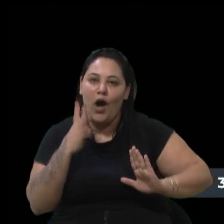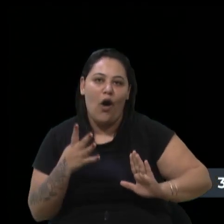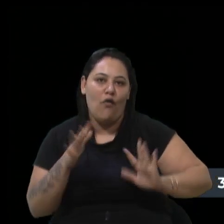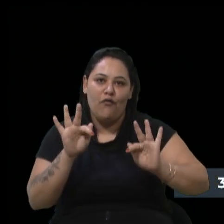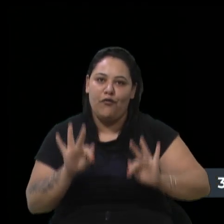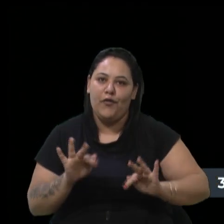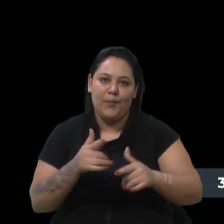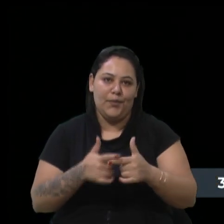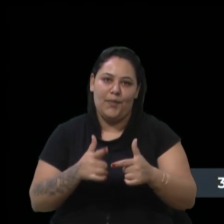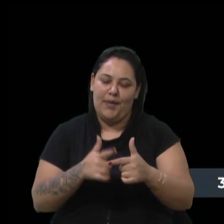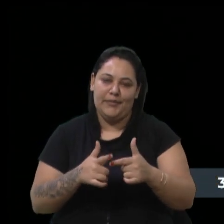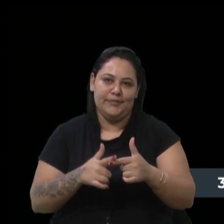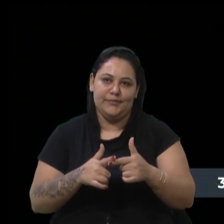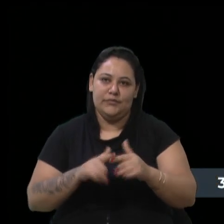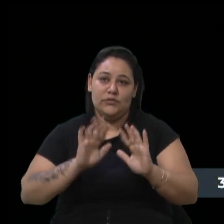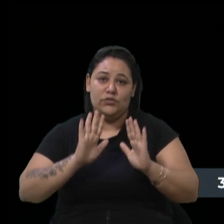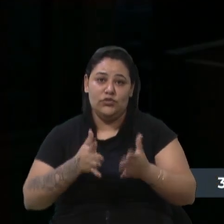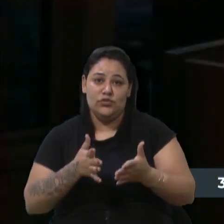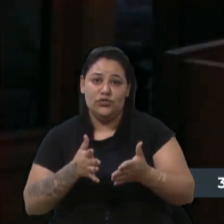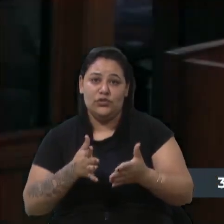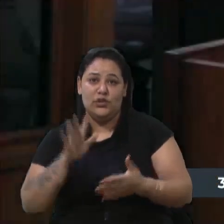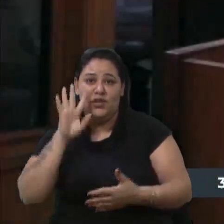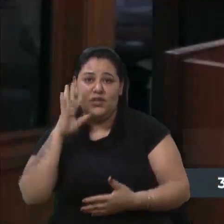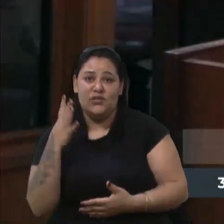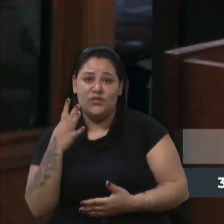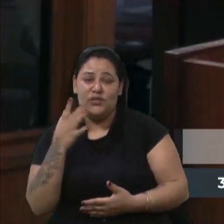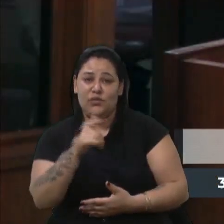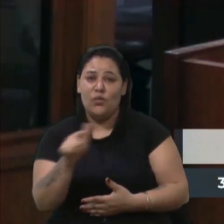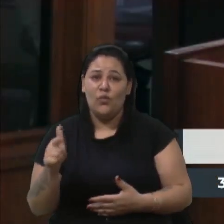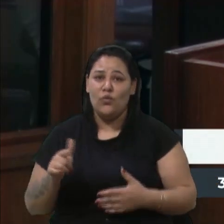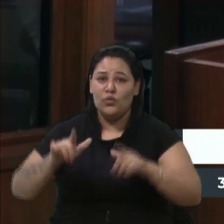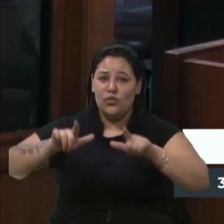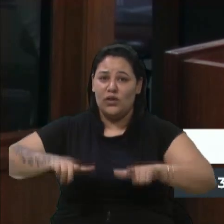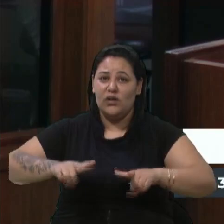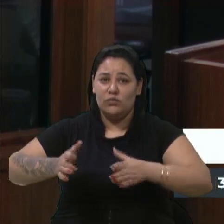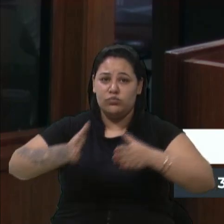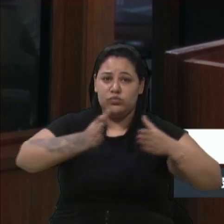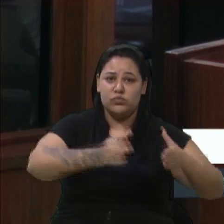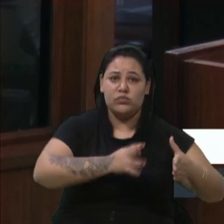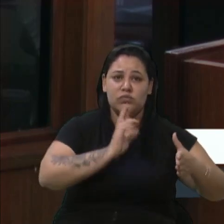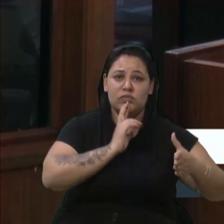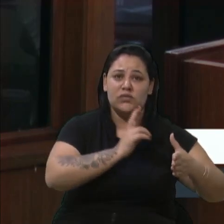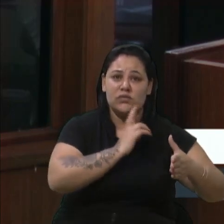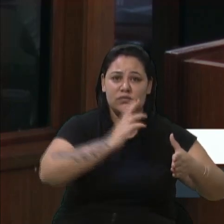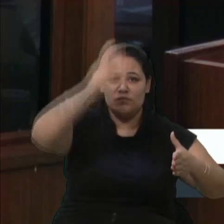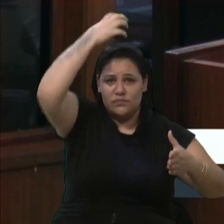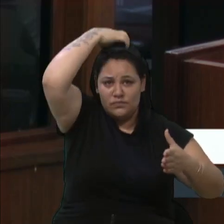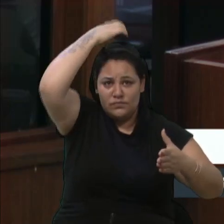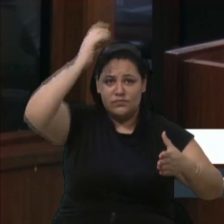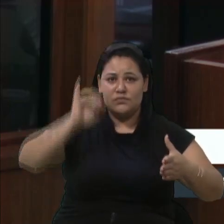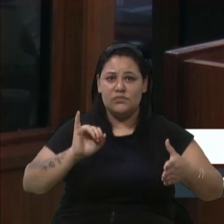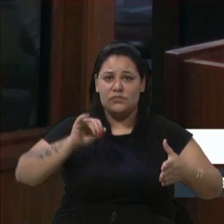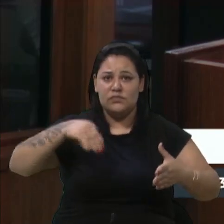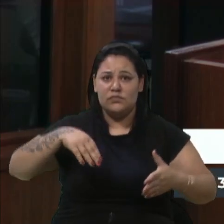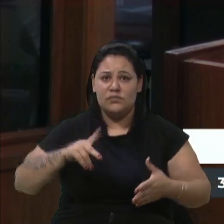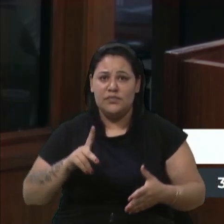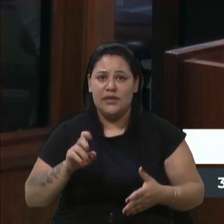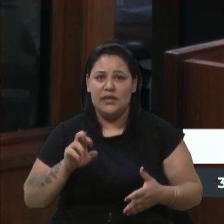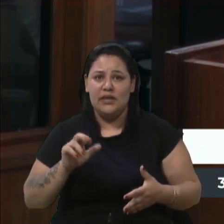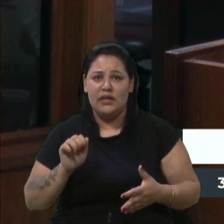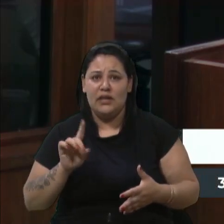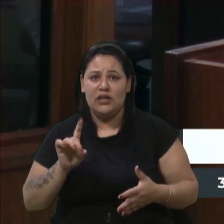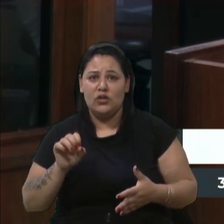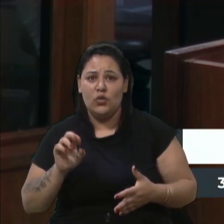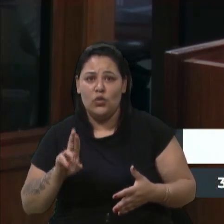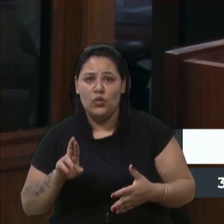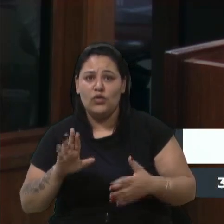Já foi resolvido num outro local, no lado do restaurante Imperador, já foi fechado com tapumes,